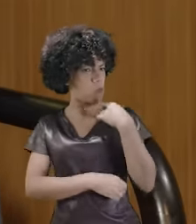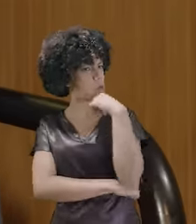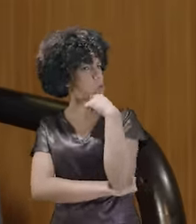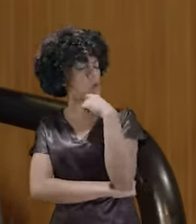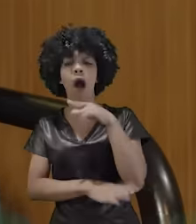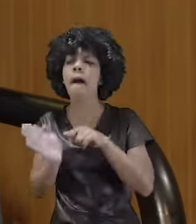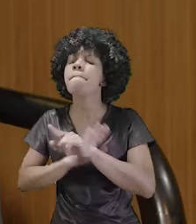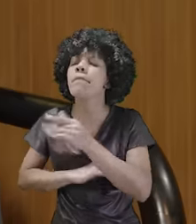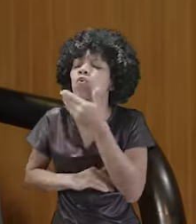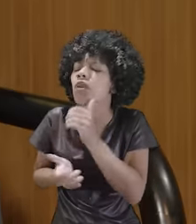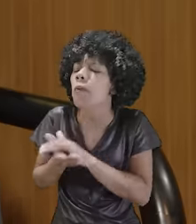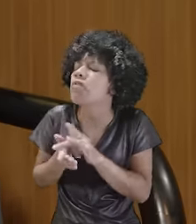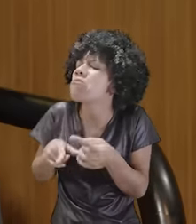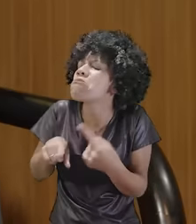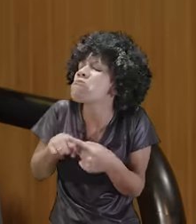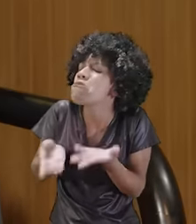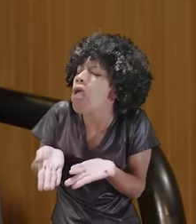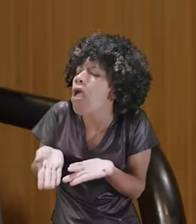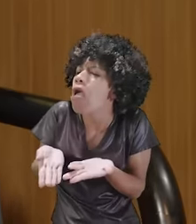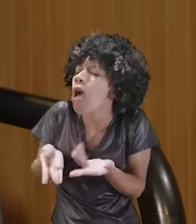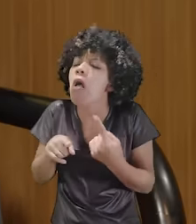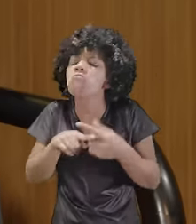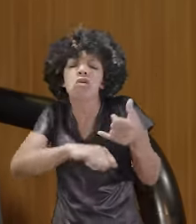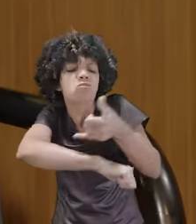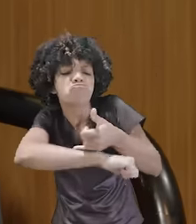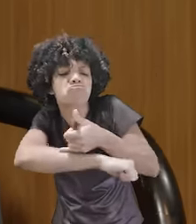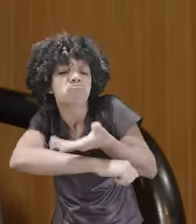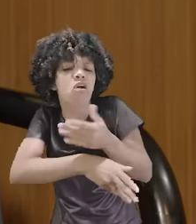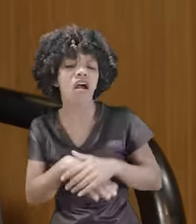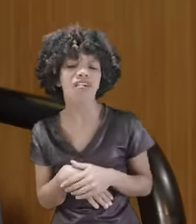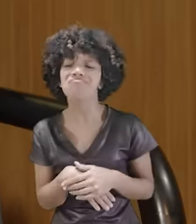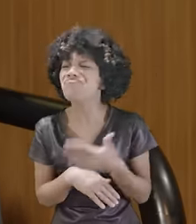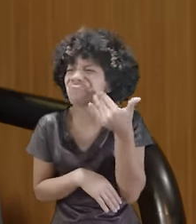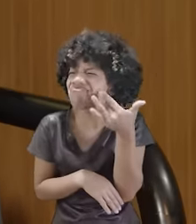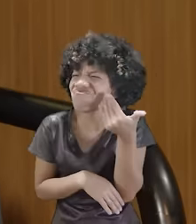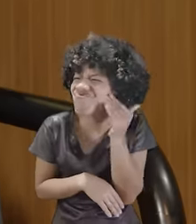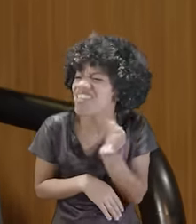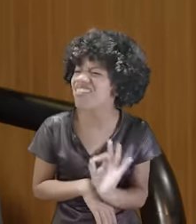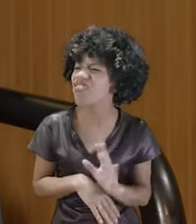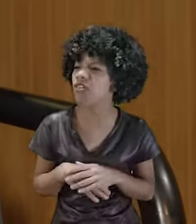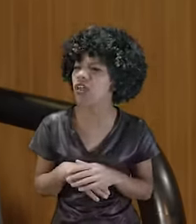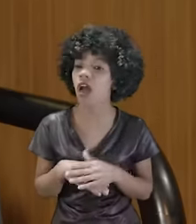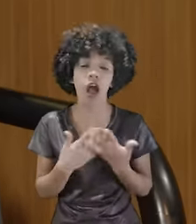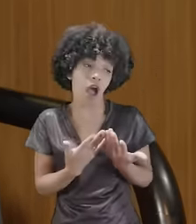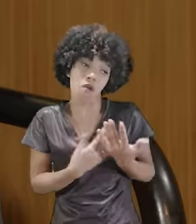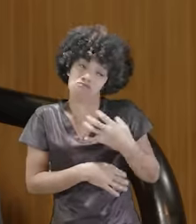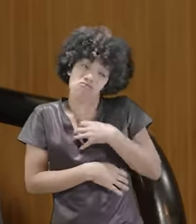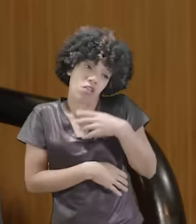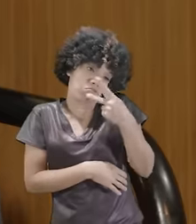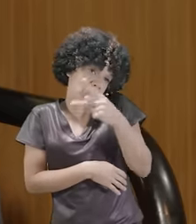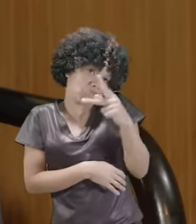fiquei assim perguntando meu marido no começo porque porque as pessoas Faz Tatuagem não entendi porque aí ele fala o jeito